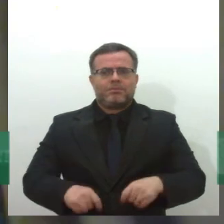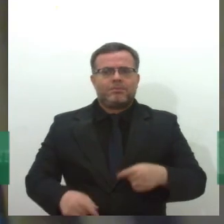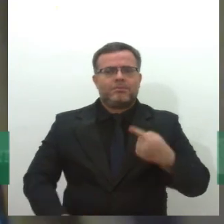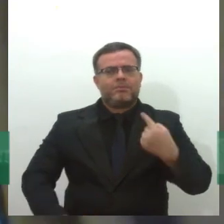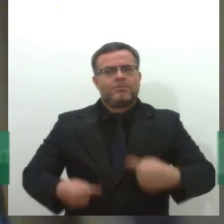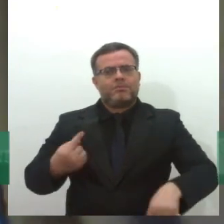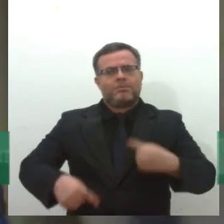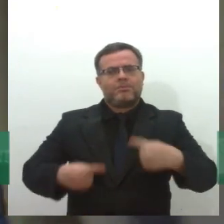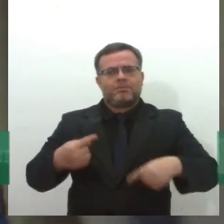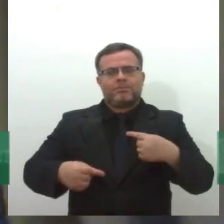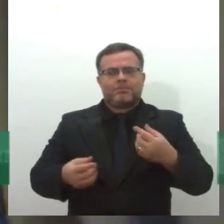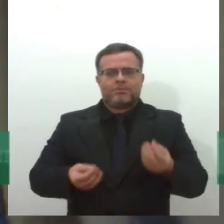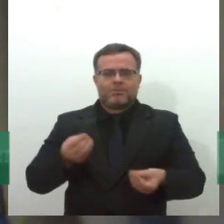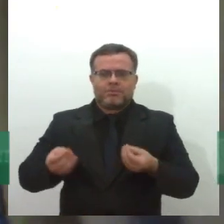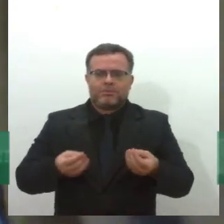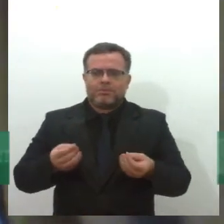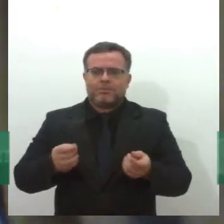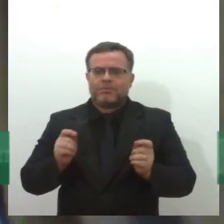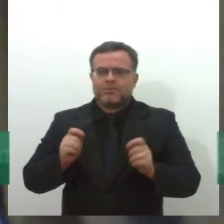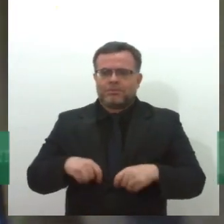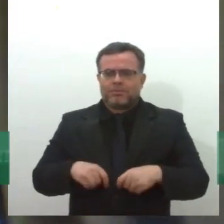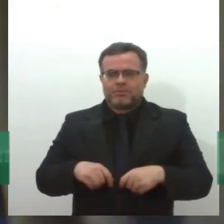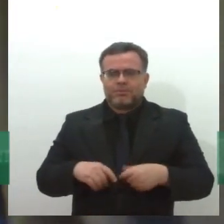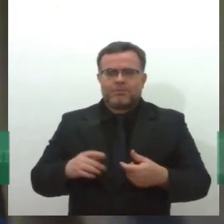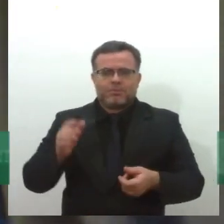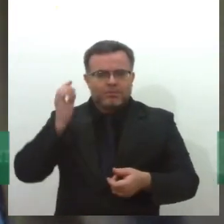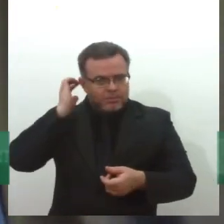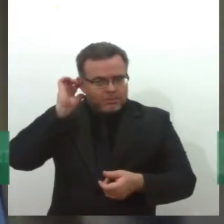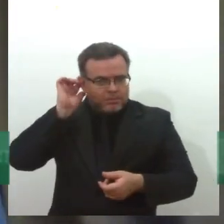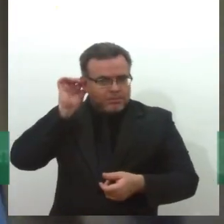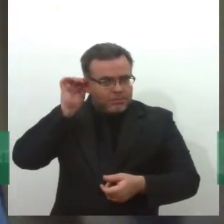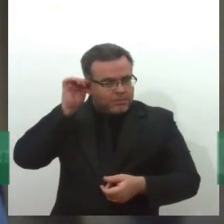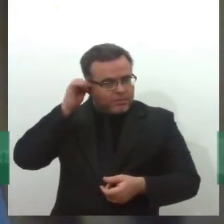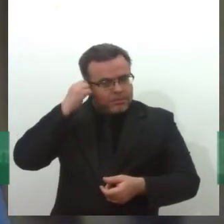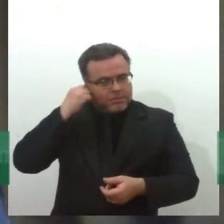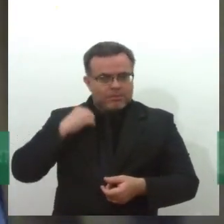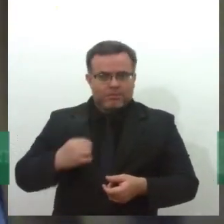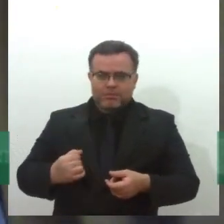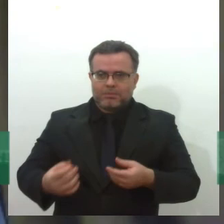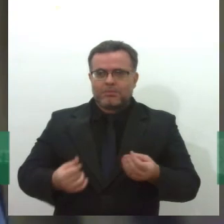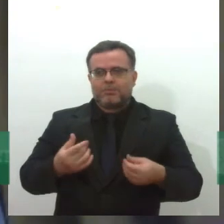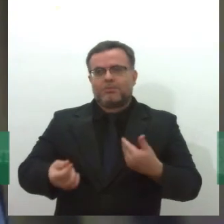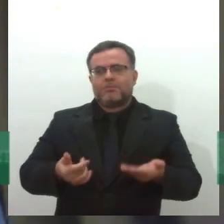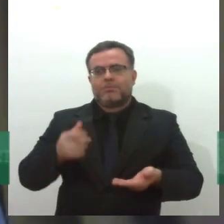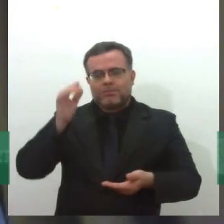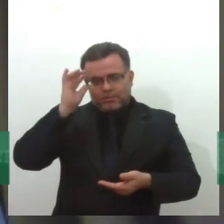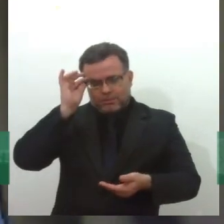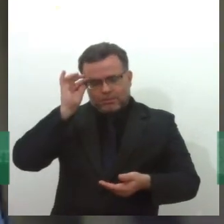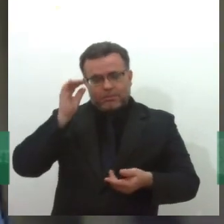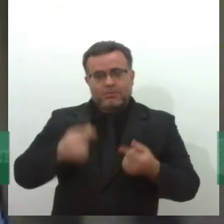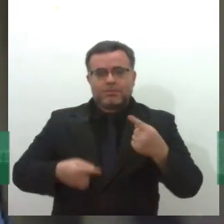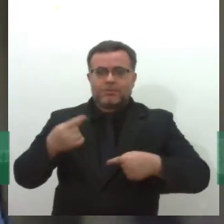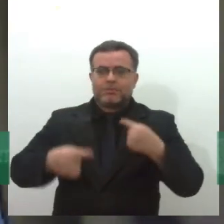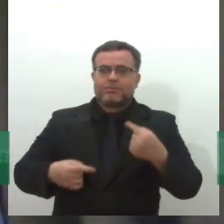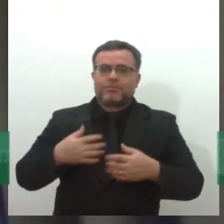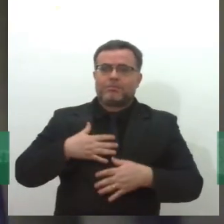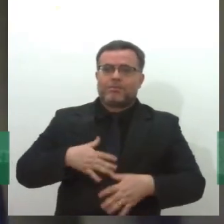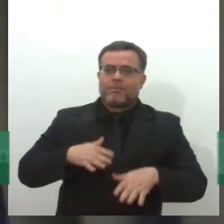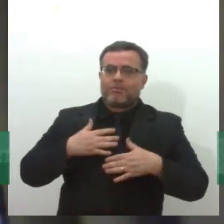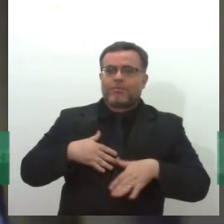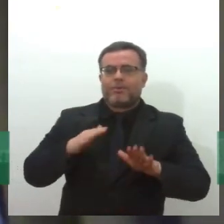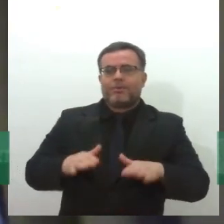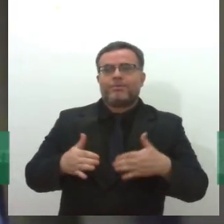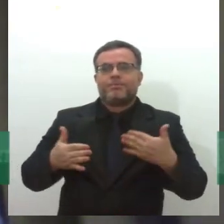que colocar aqui. Eu entendo totalmente a preocupação da população, eu também estou preocupado, mas a gente precisa ter calma no debate e ver, de fato, quais são